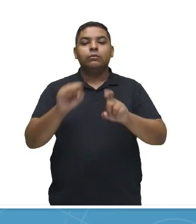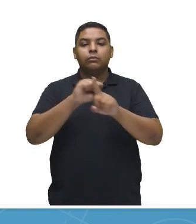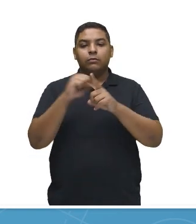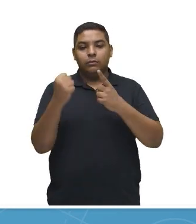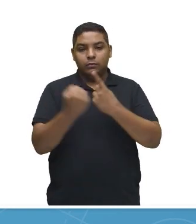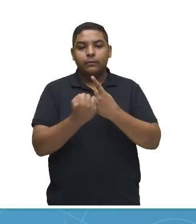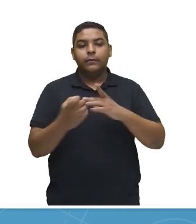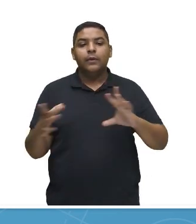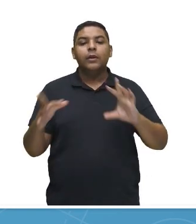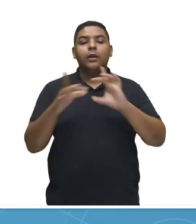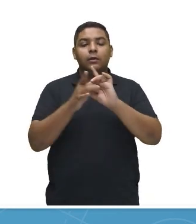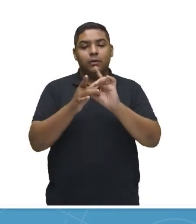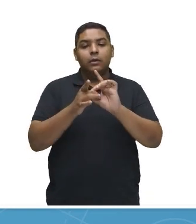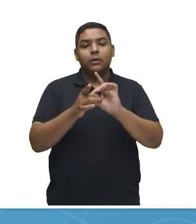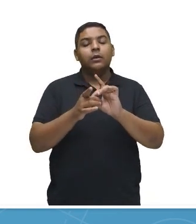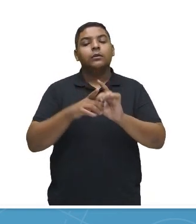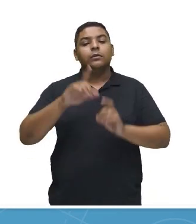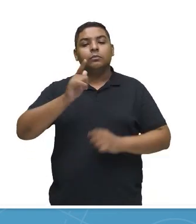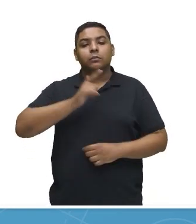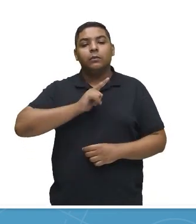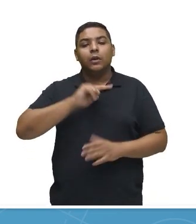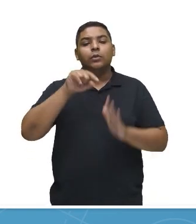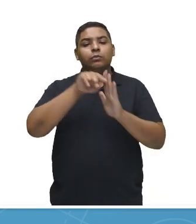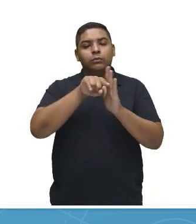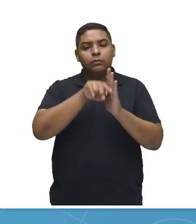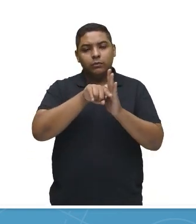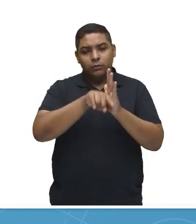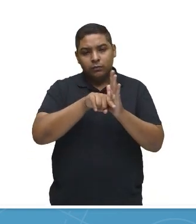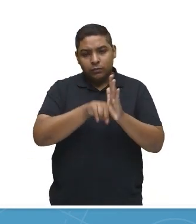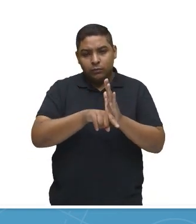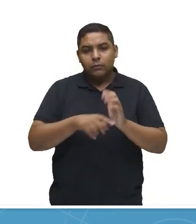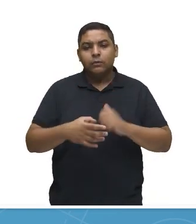essa interligação, observada no aspecto de